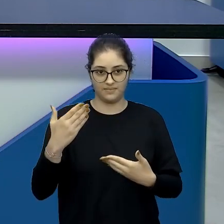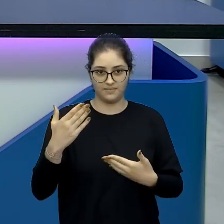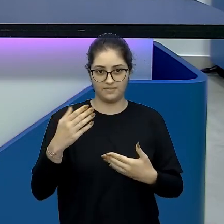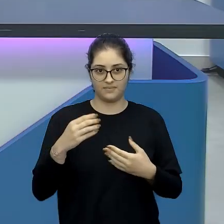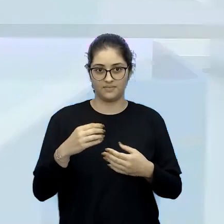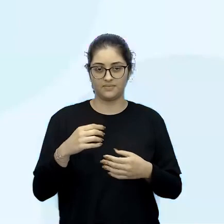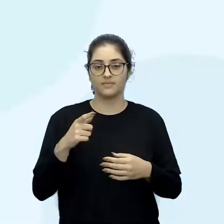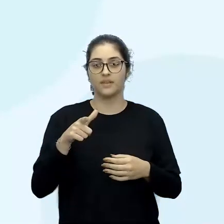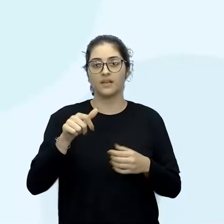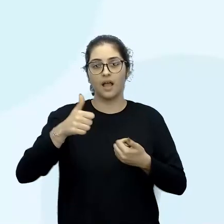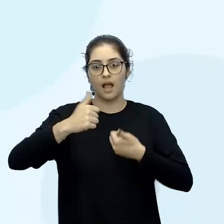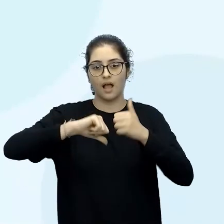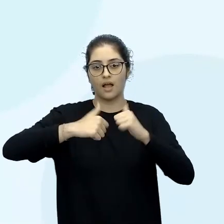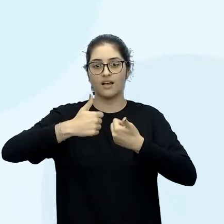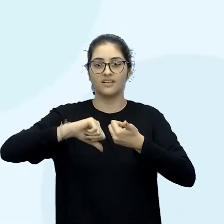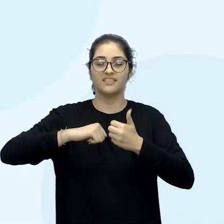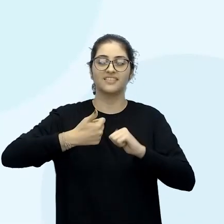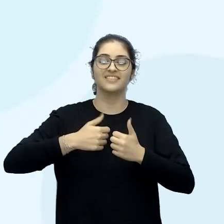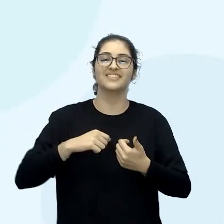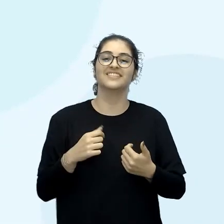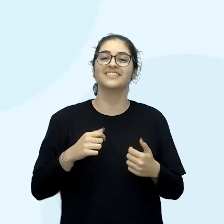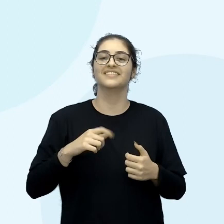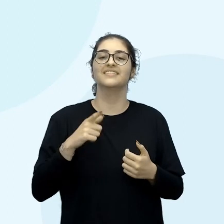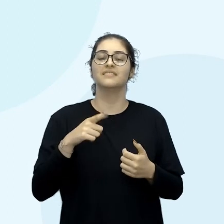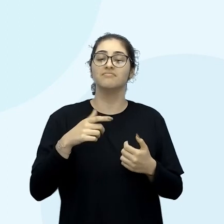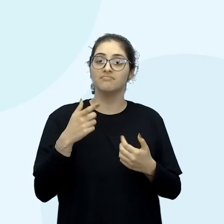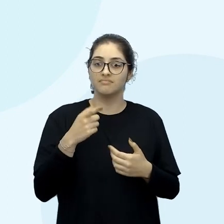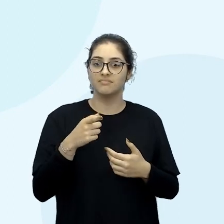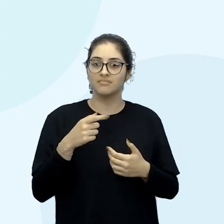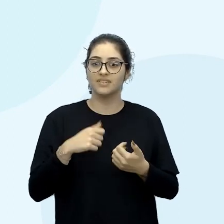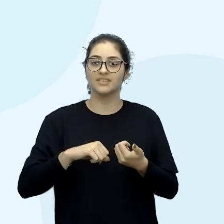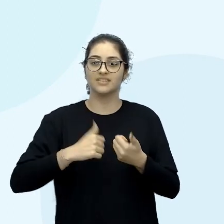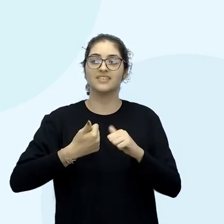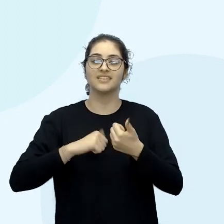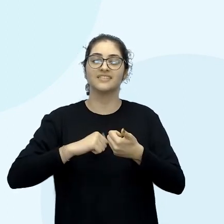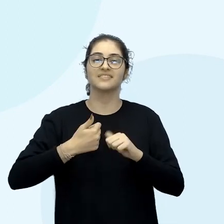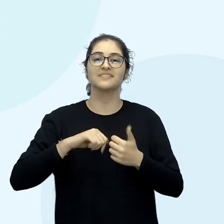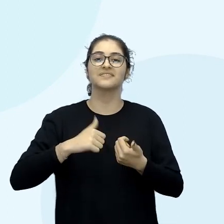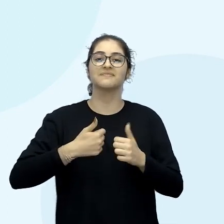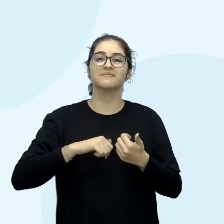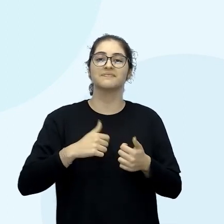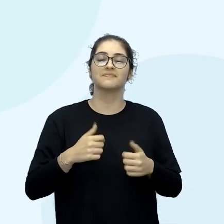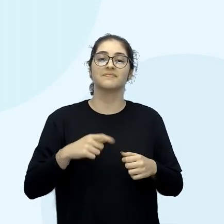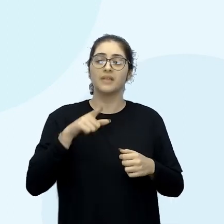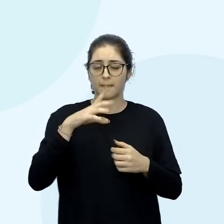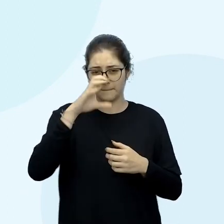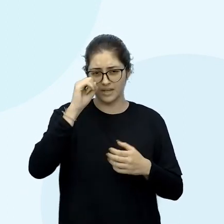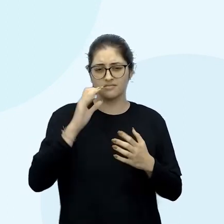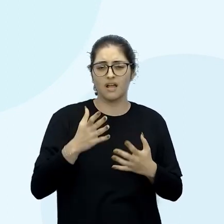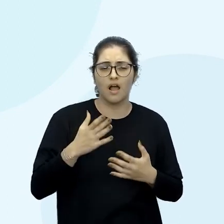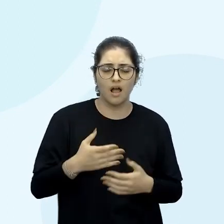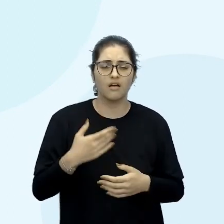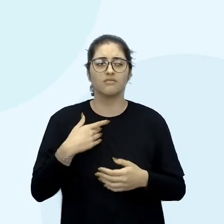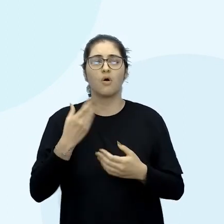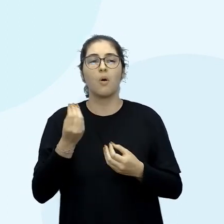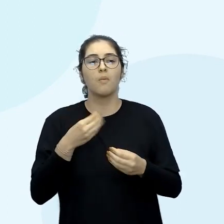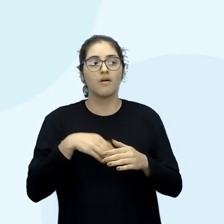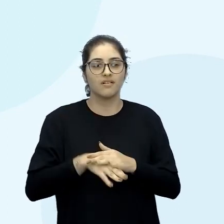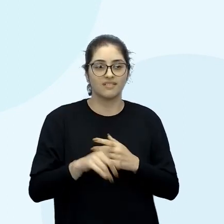a gente não esqueça de avaliar a aula. Professor, muito obrigada por você estar aqui. Eu que agradeço, já aprendi um pouquinho aqui de como guardar